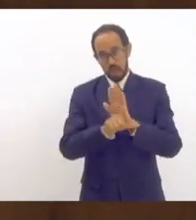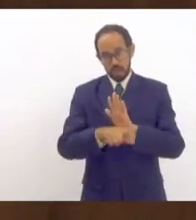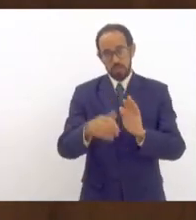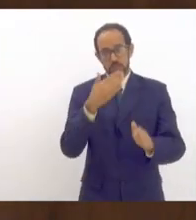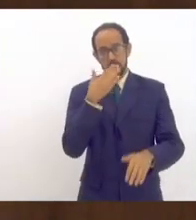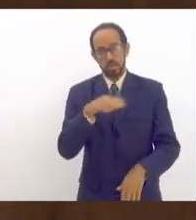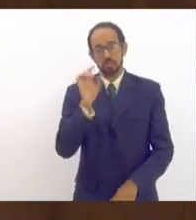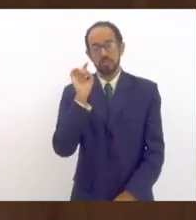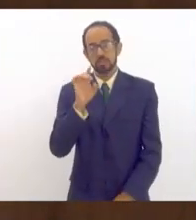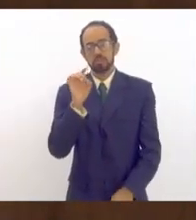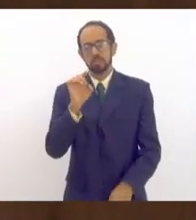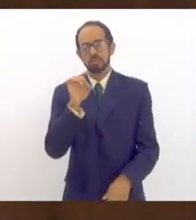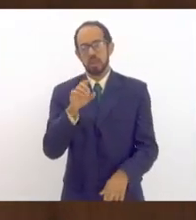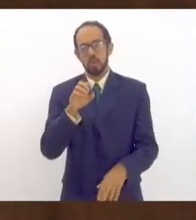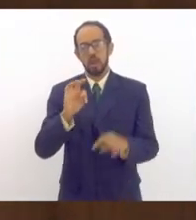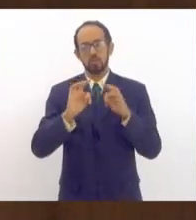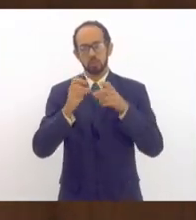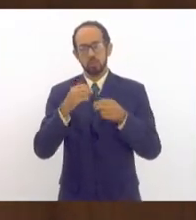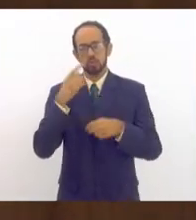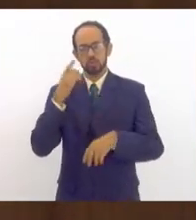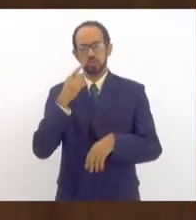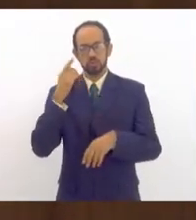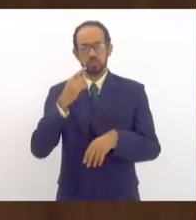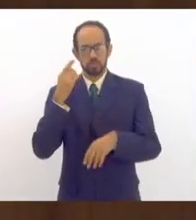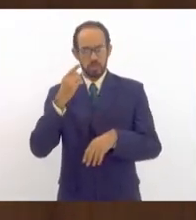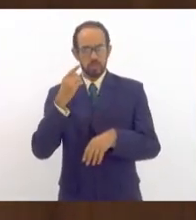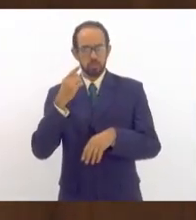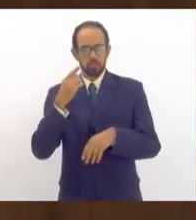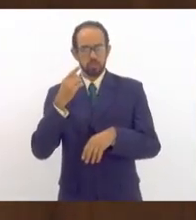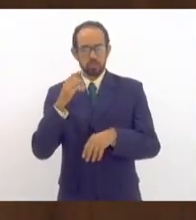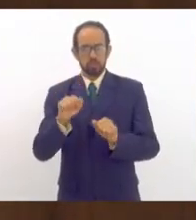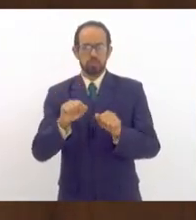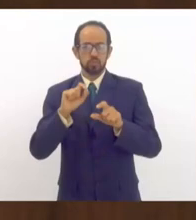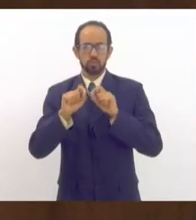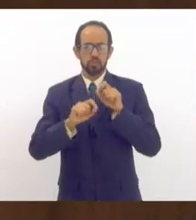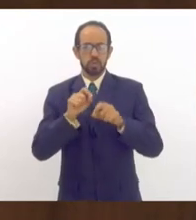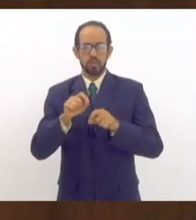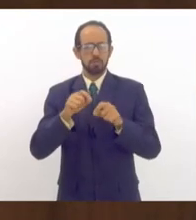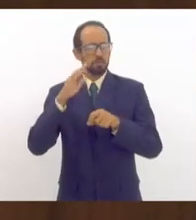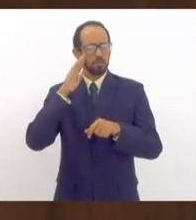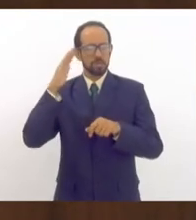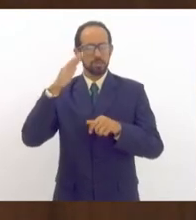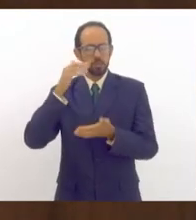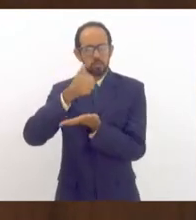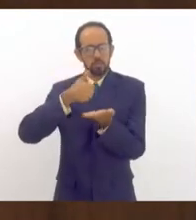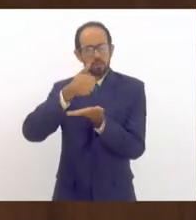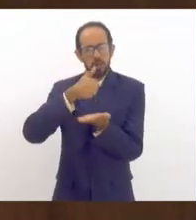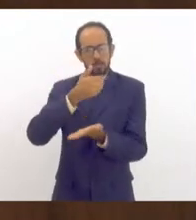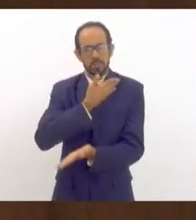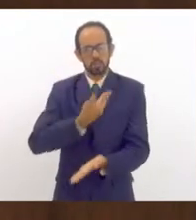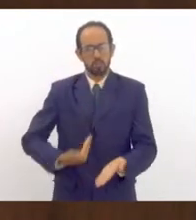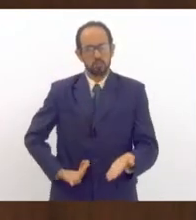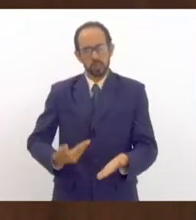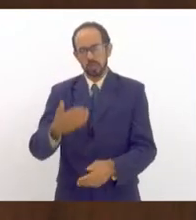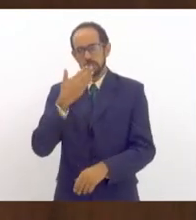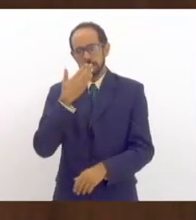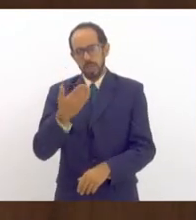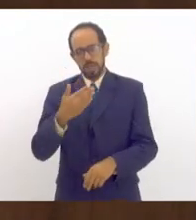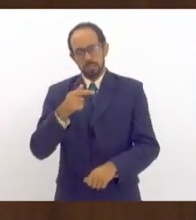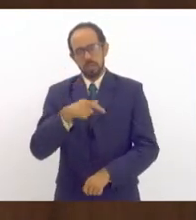especialmente a sensibilidade aqui dos meus pares especialmente aqueles que são da base para que possa pedir ao